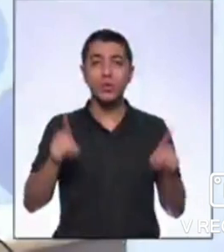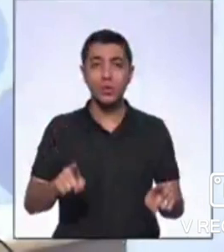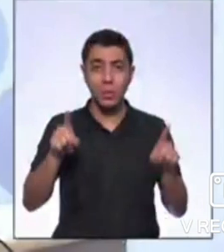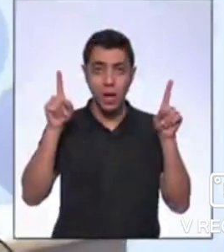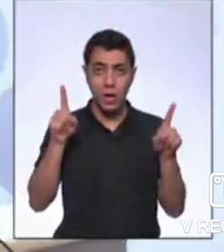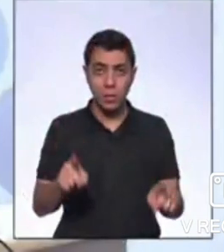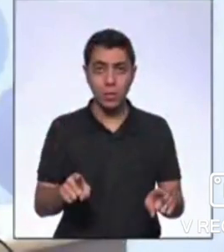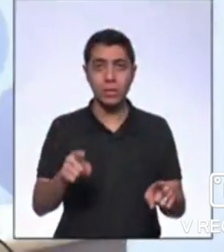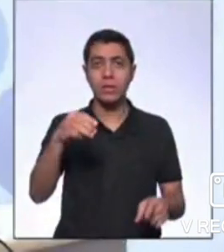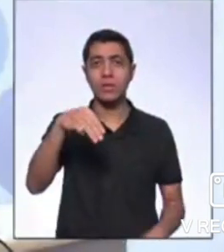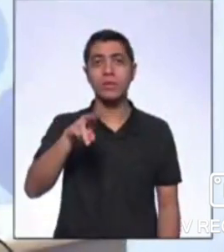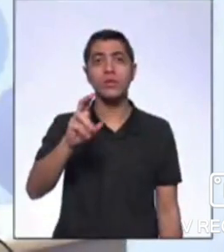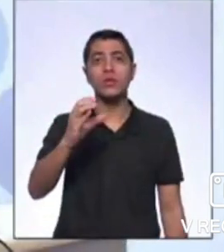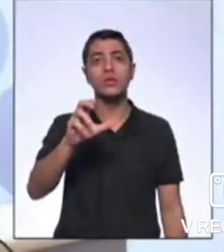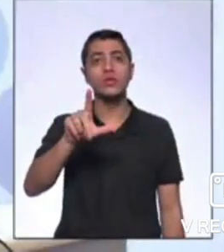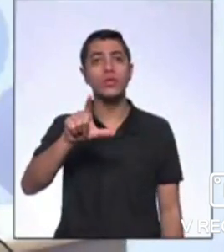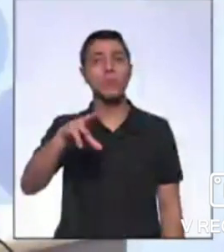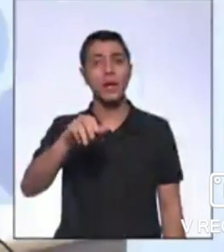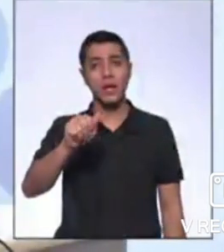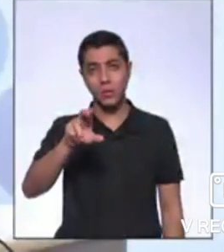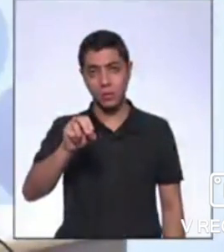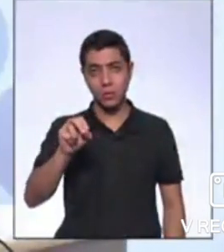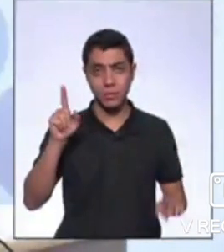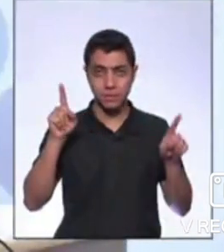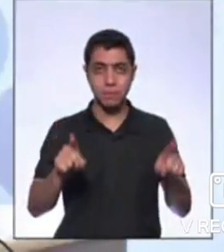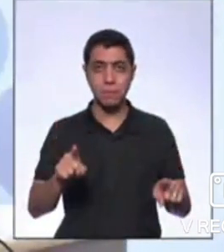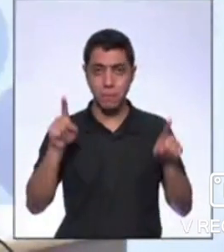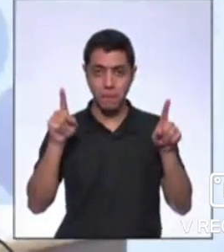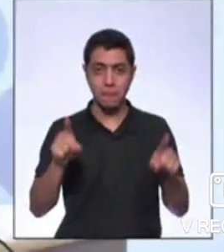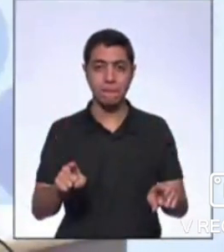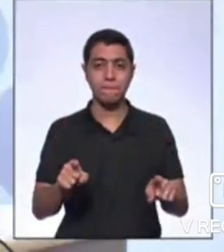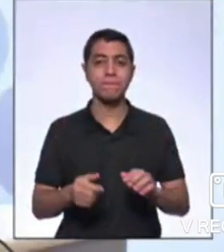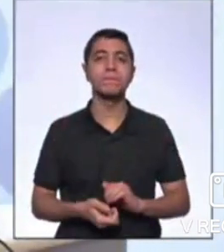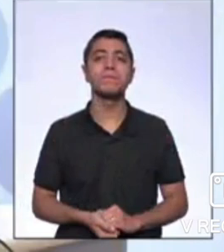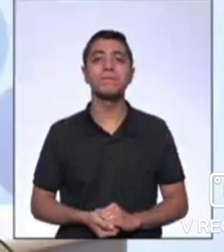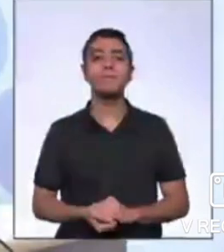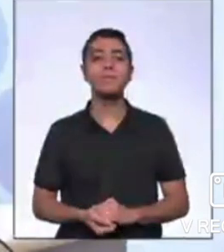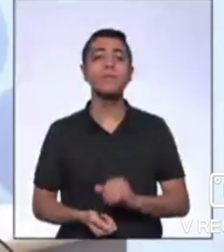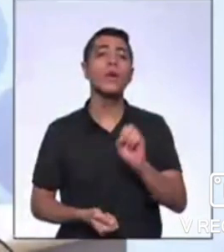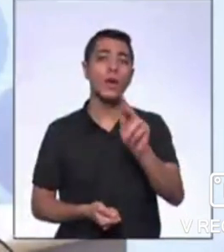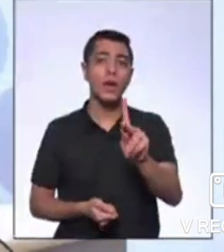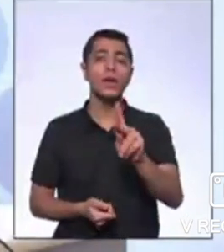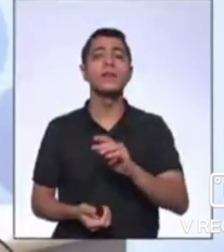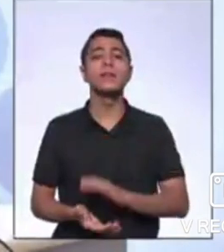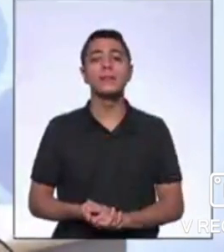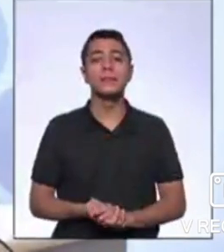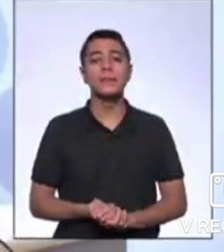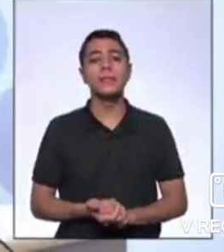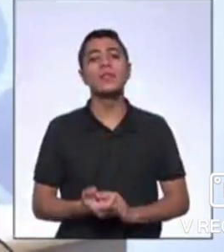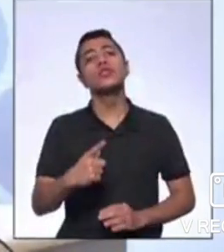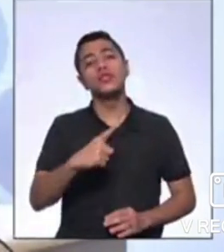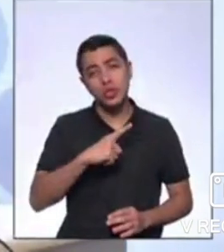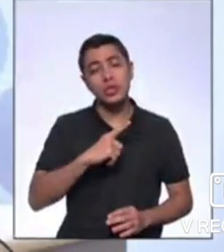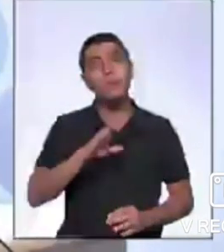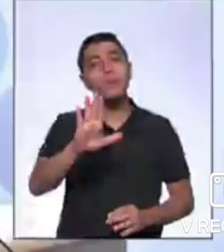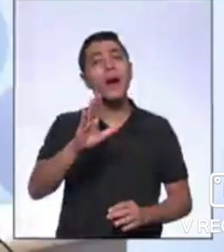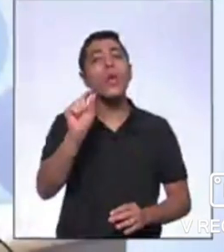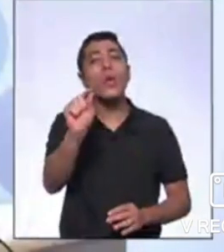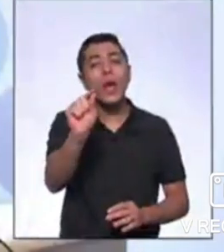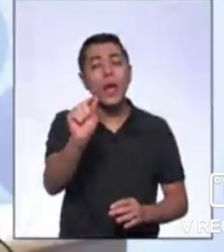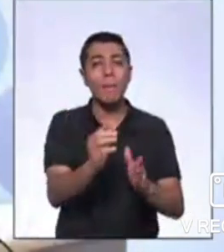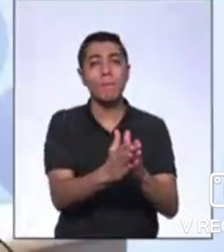com certeza, mas a questão territorial, principalmente a questão bíblica, a questão da reivindicação do território original